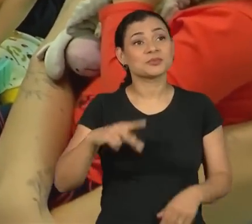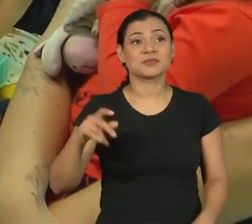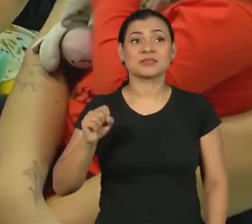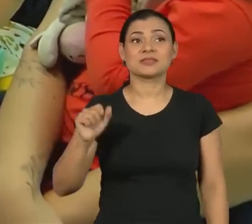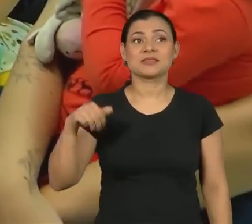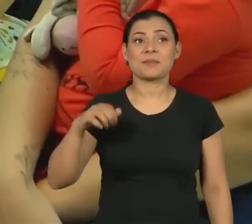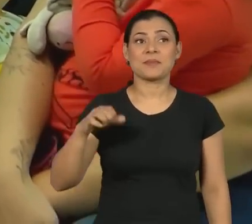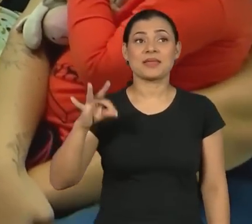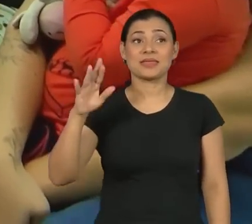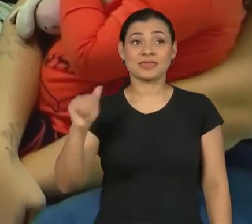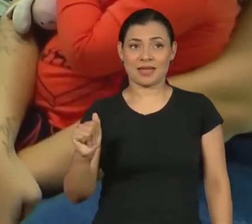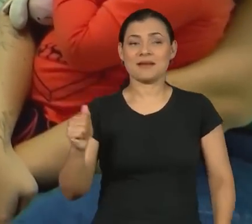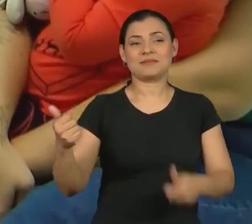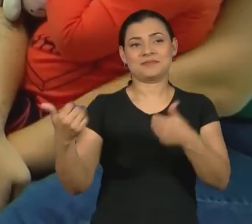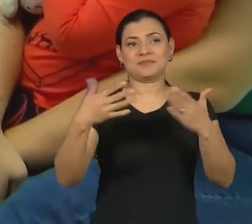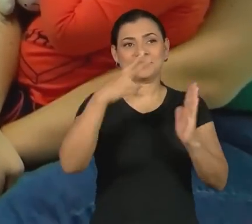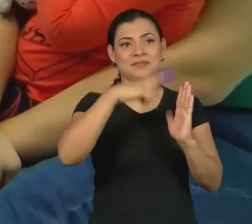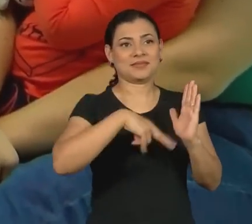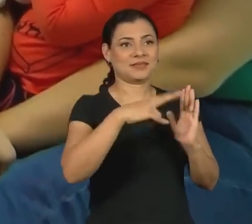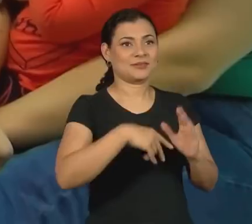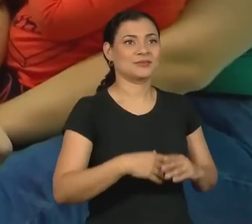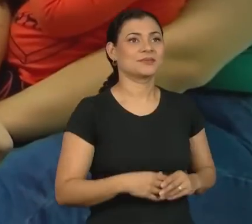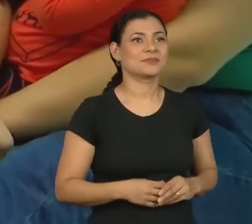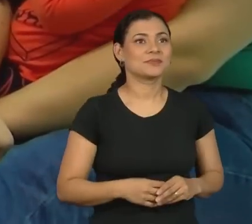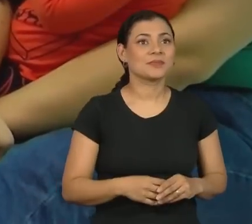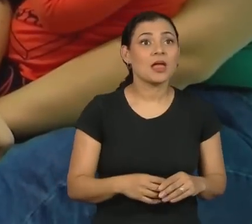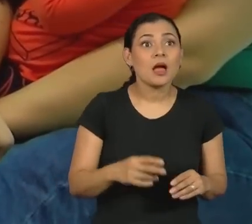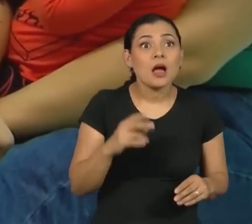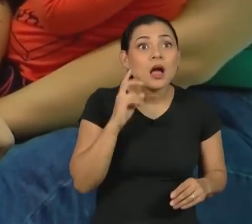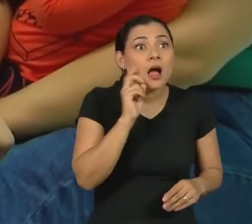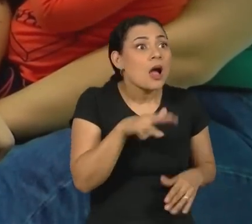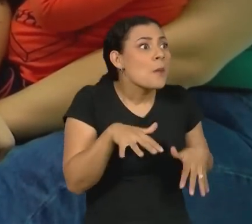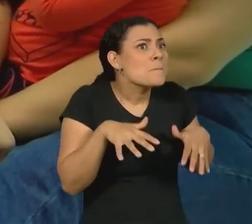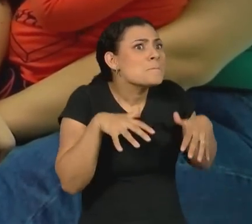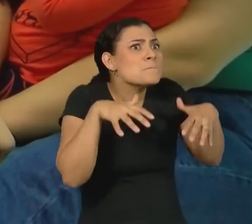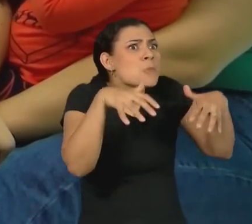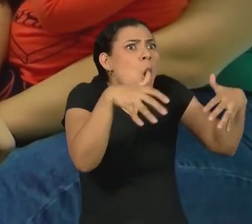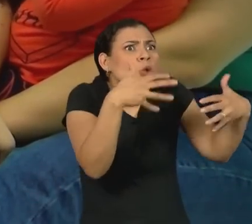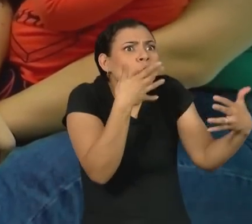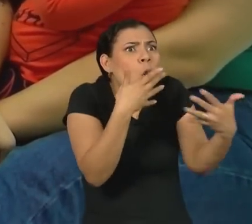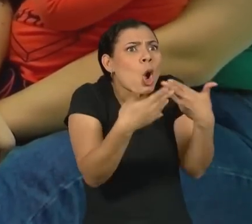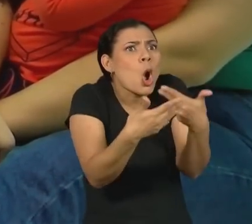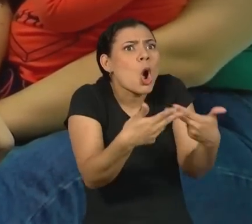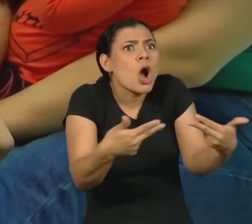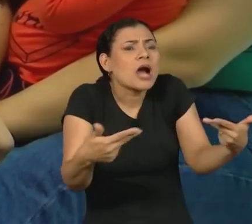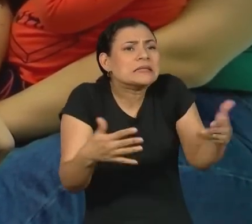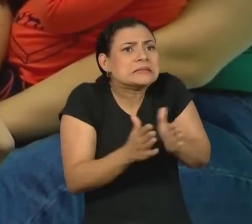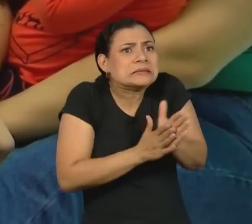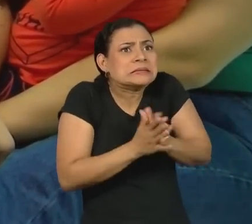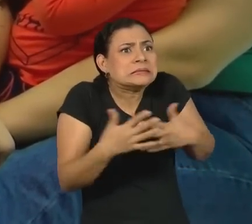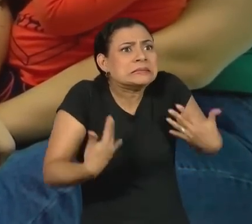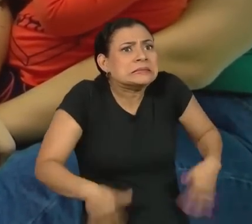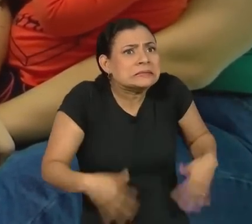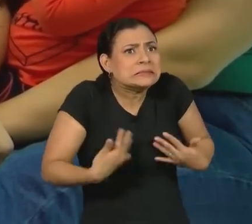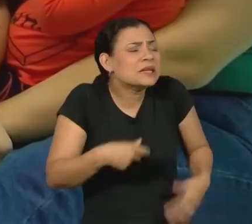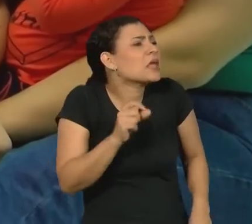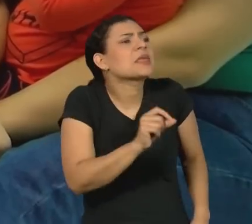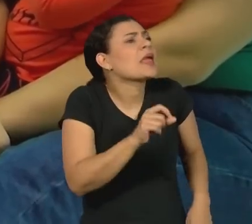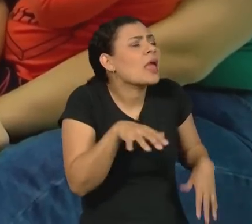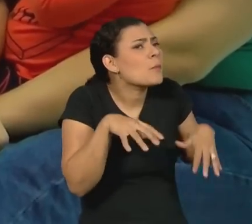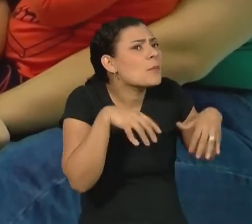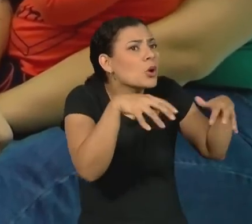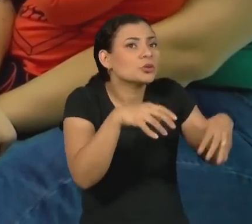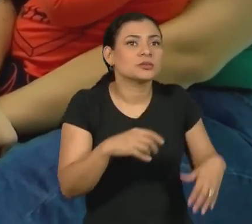Samanta vai fazer a leitura para a gente. Olha lá, o monstro das cores. Que monstrinho é esse aqui, gente?